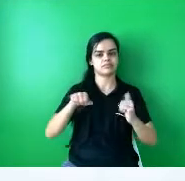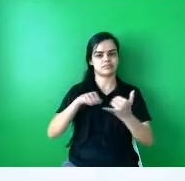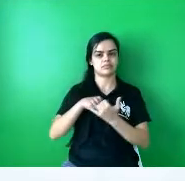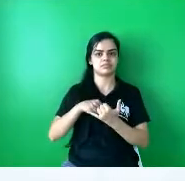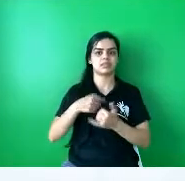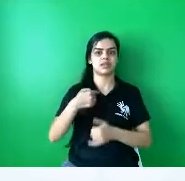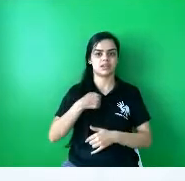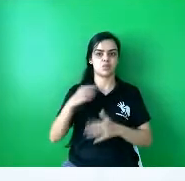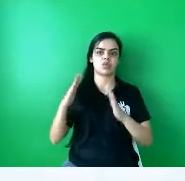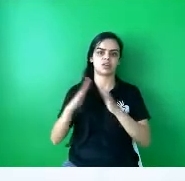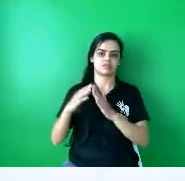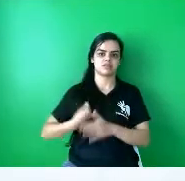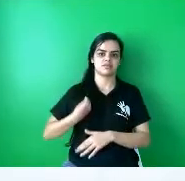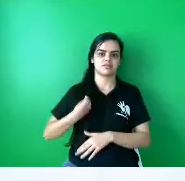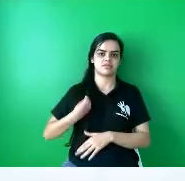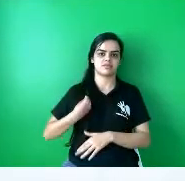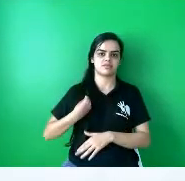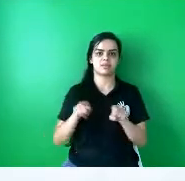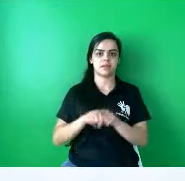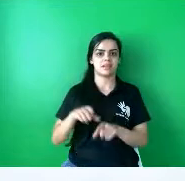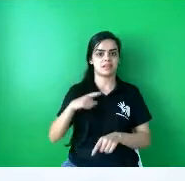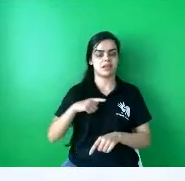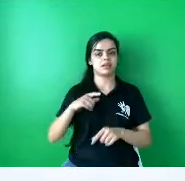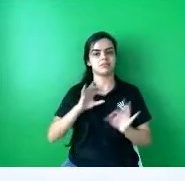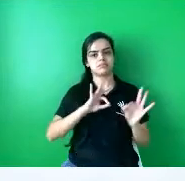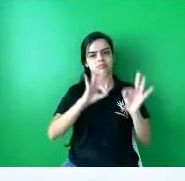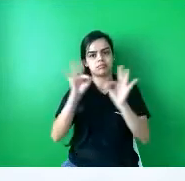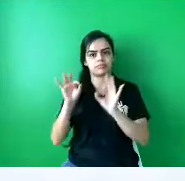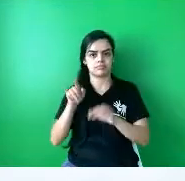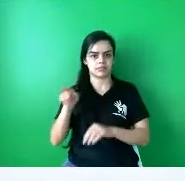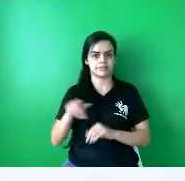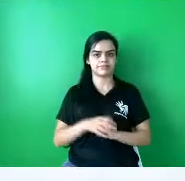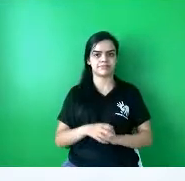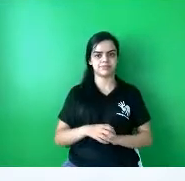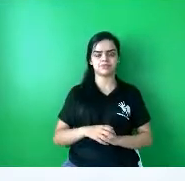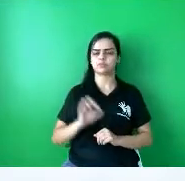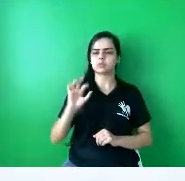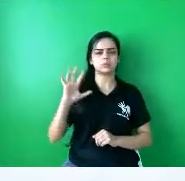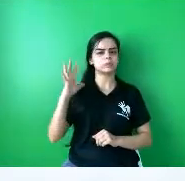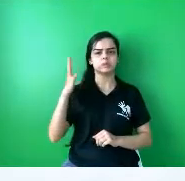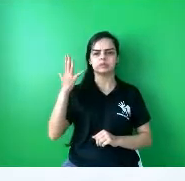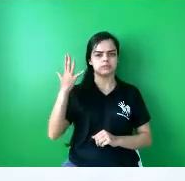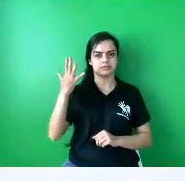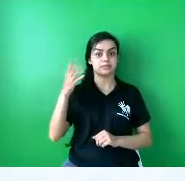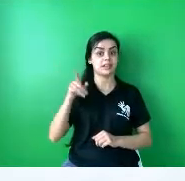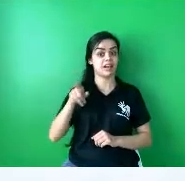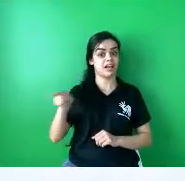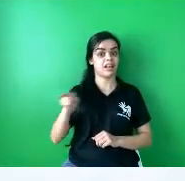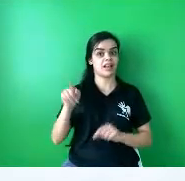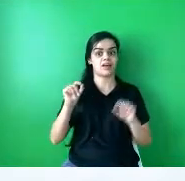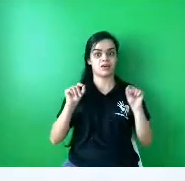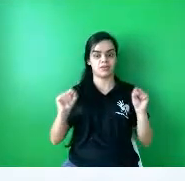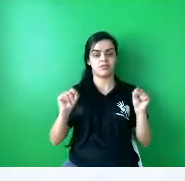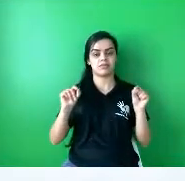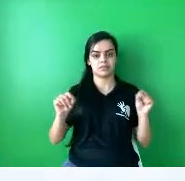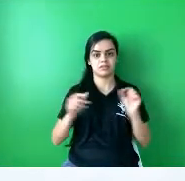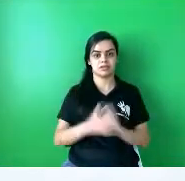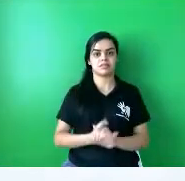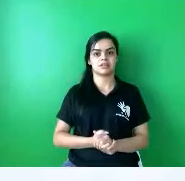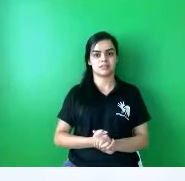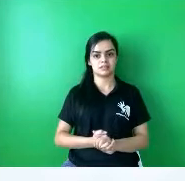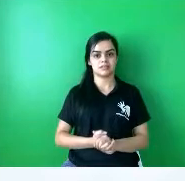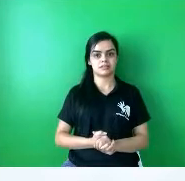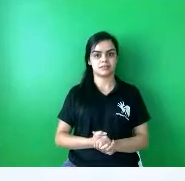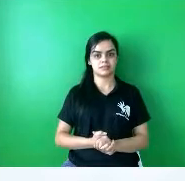sou moradora de lá, então a gente também vai acompanhando tudo isso lá. Então, o que acontece? São José dos Pinhais, assim, ela está no